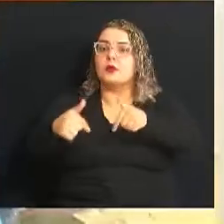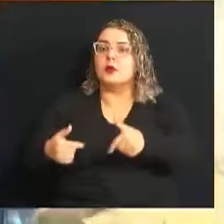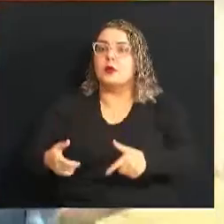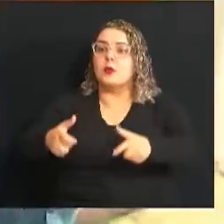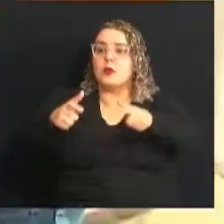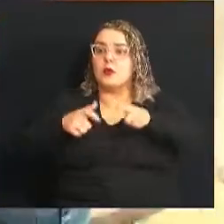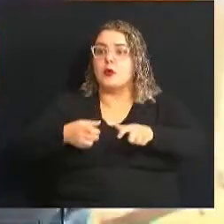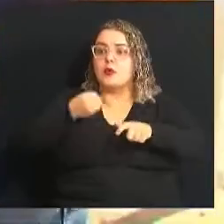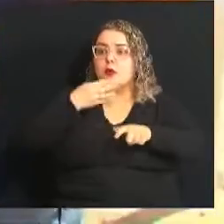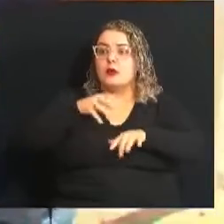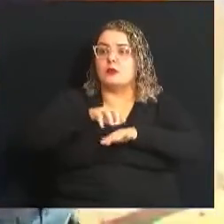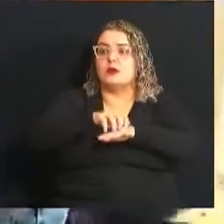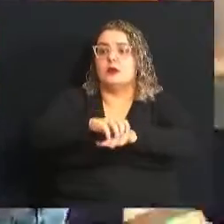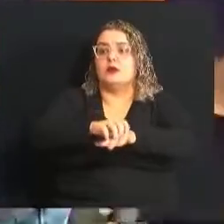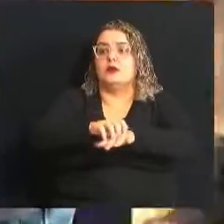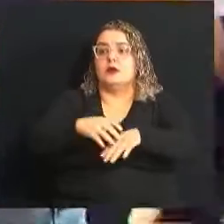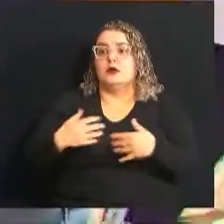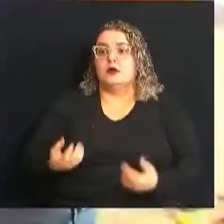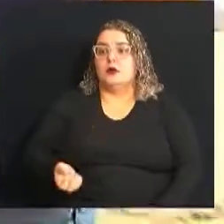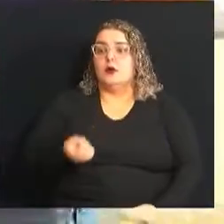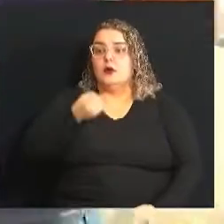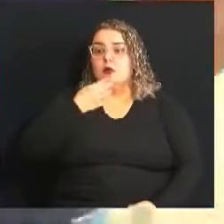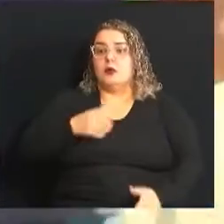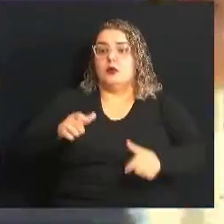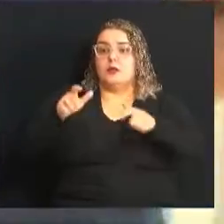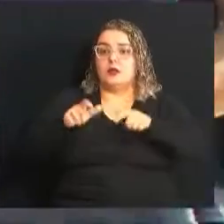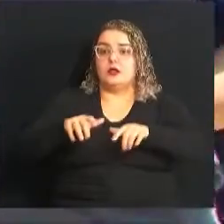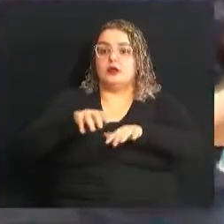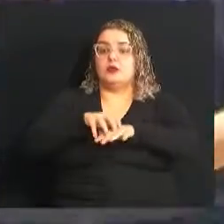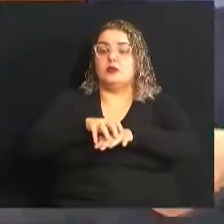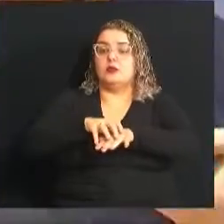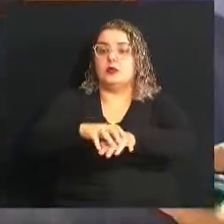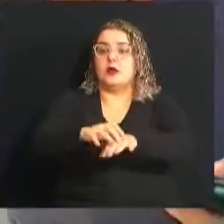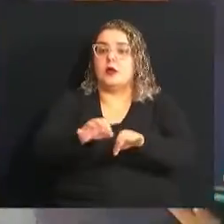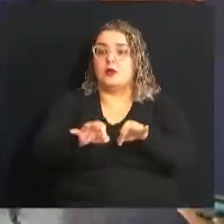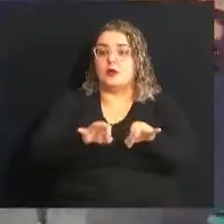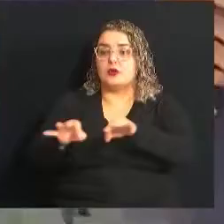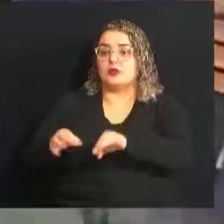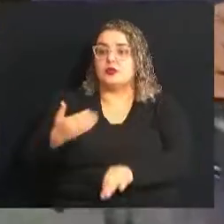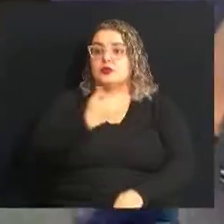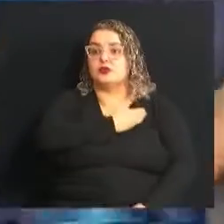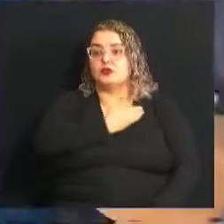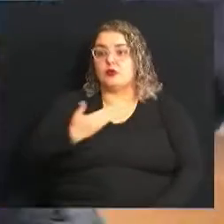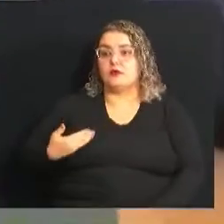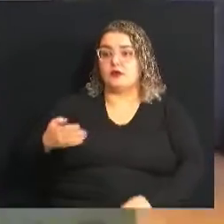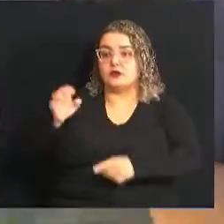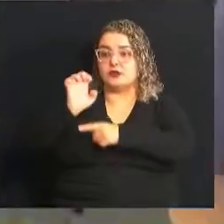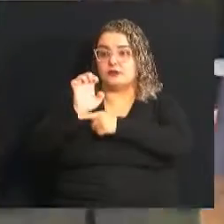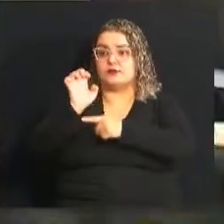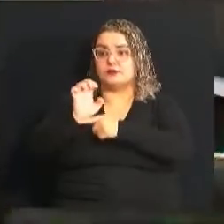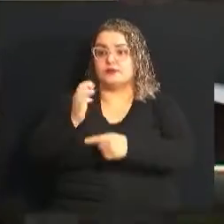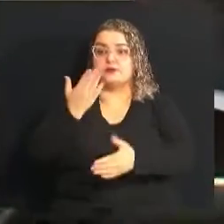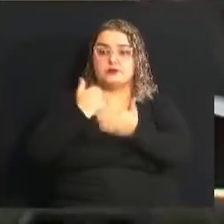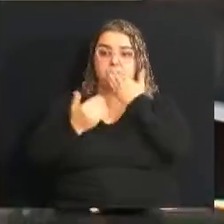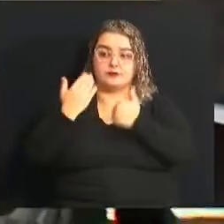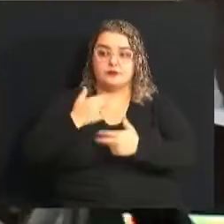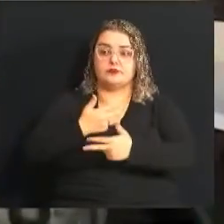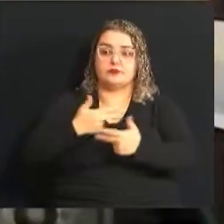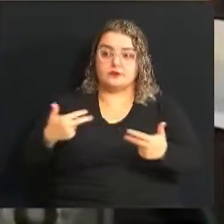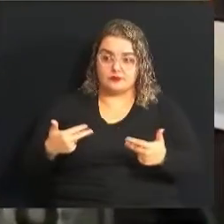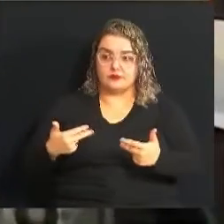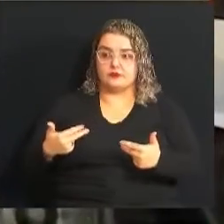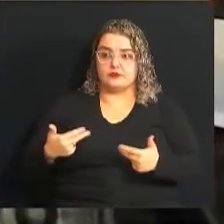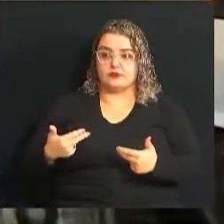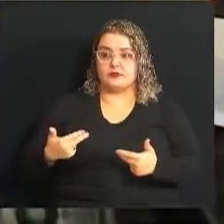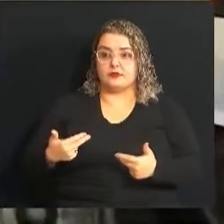Móvel? Então, o Bom Prato Móvel é um projeto do governo do estado. As refeições são feitas lá no